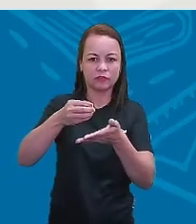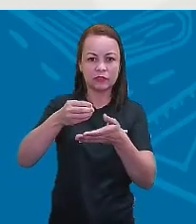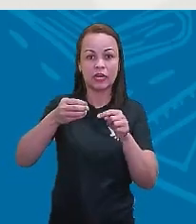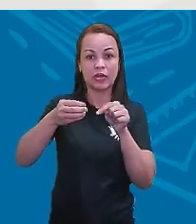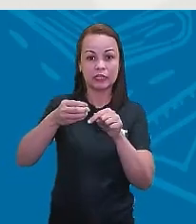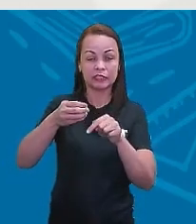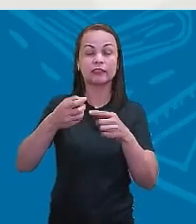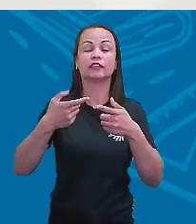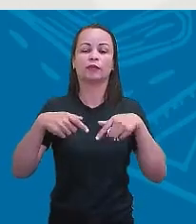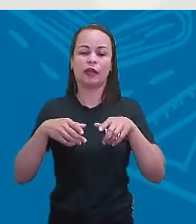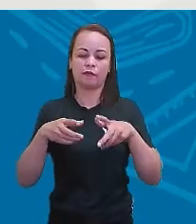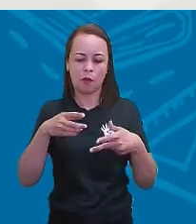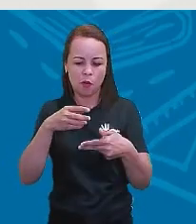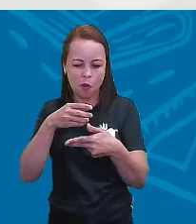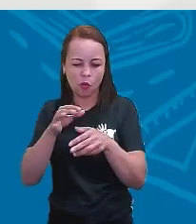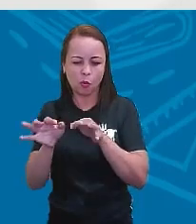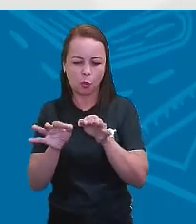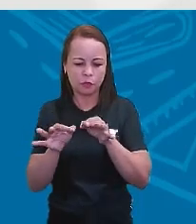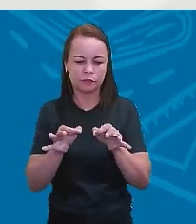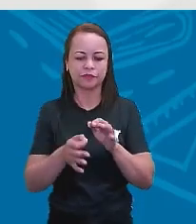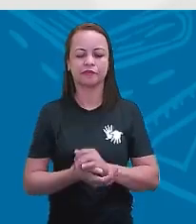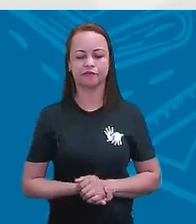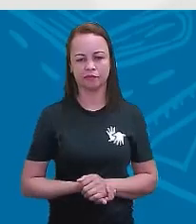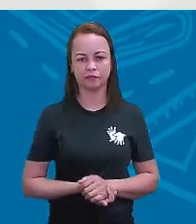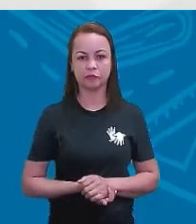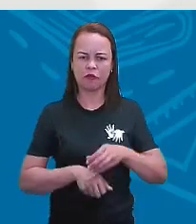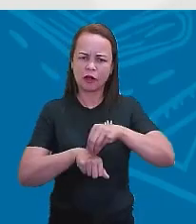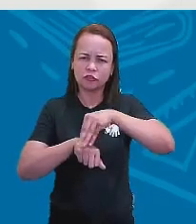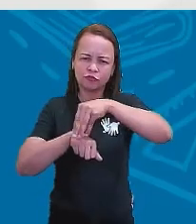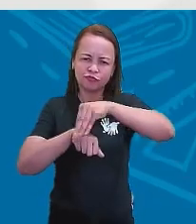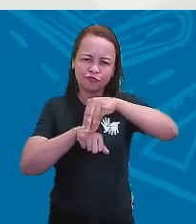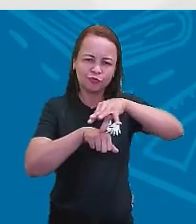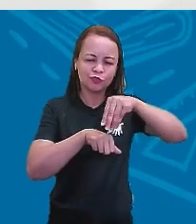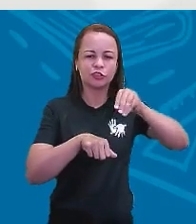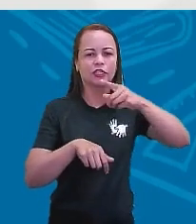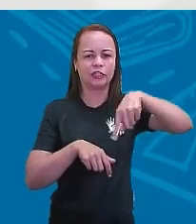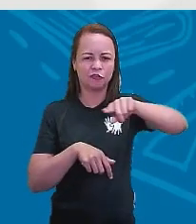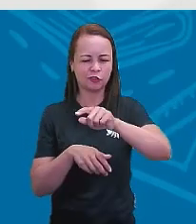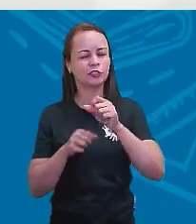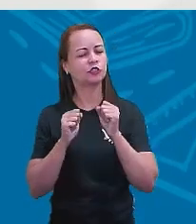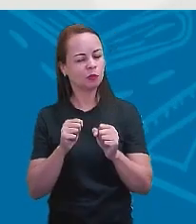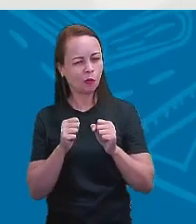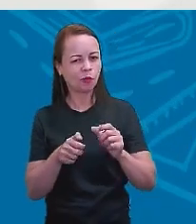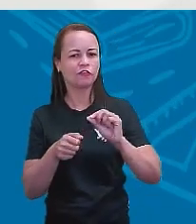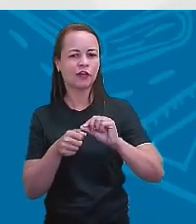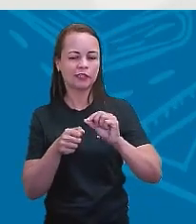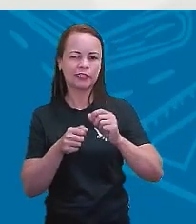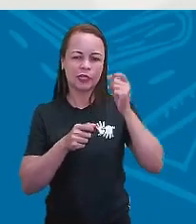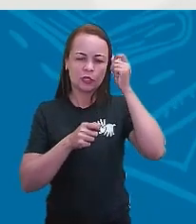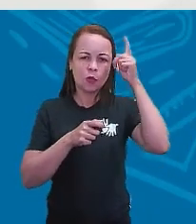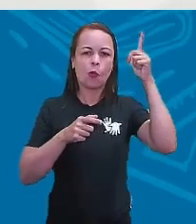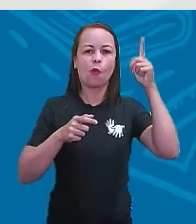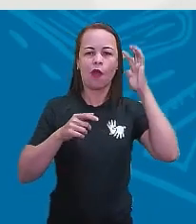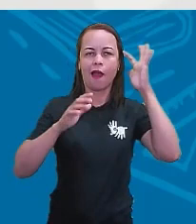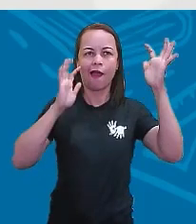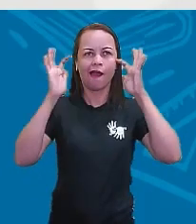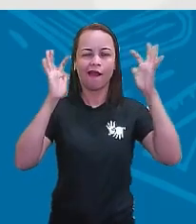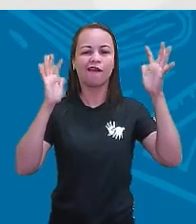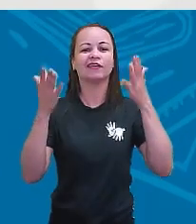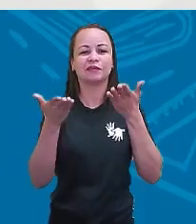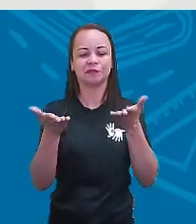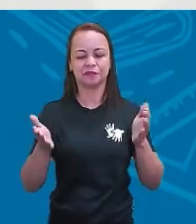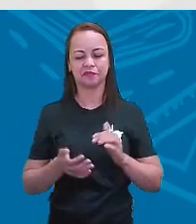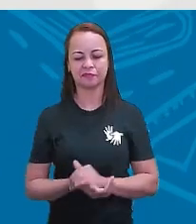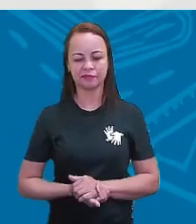PET, né? Então, são várias dicas, né? Vocês podem usar e abusar da imaginação. Agora, a